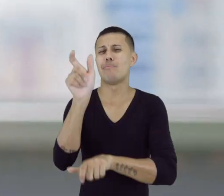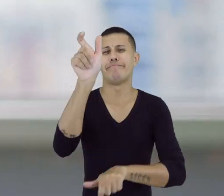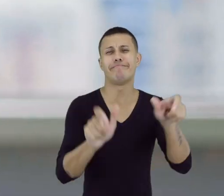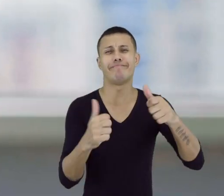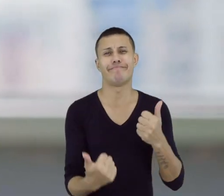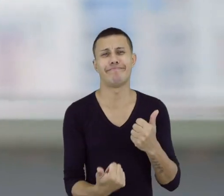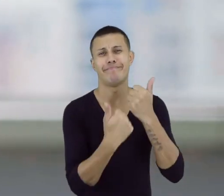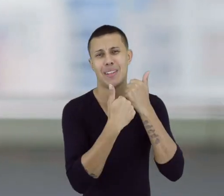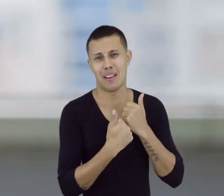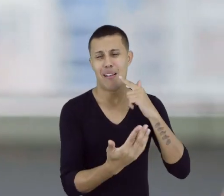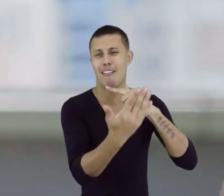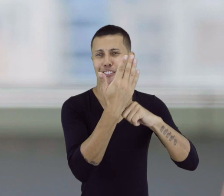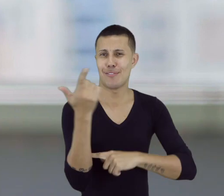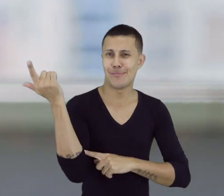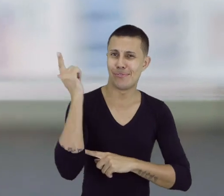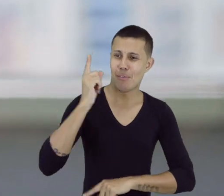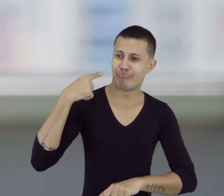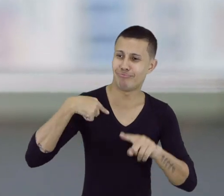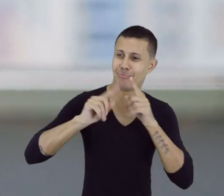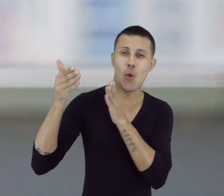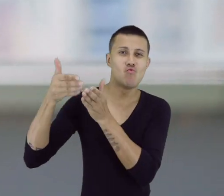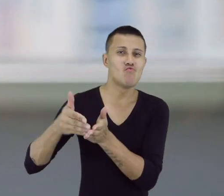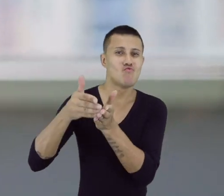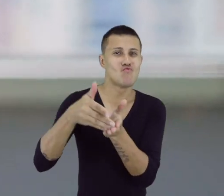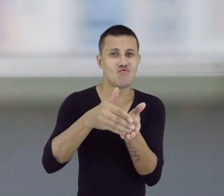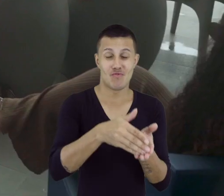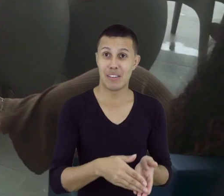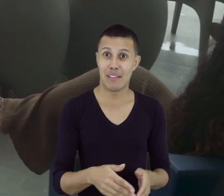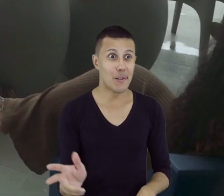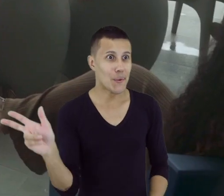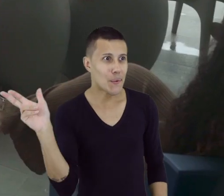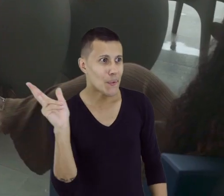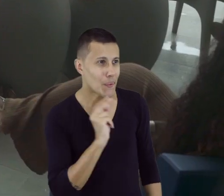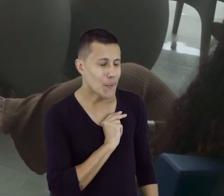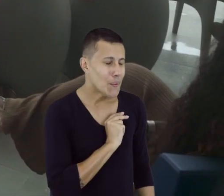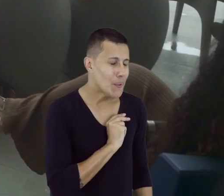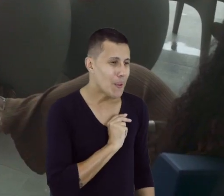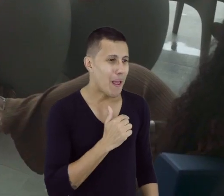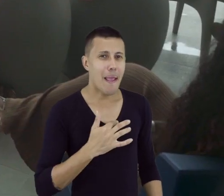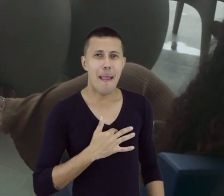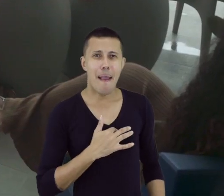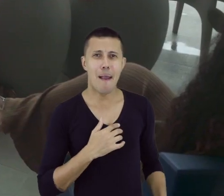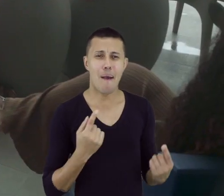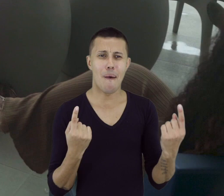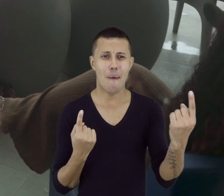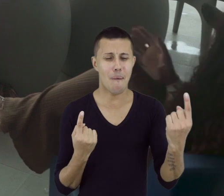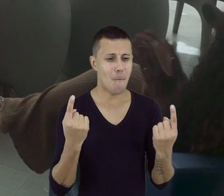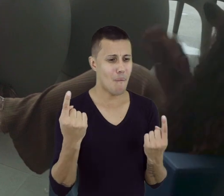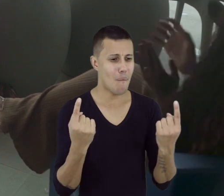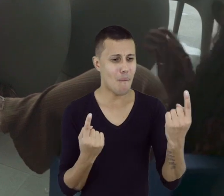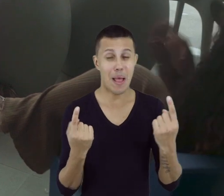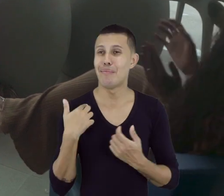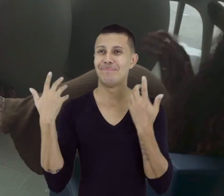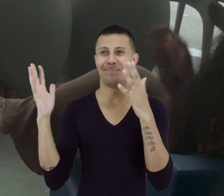pessoas que me ajudariam a conseguir fazer a viagem. Gente, eu fico fazendo paralelo com